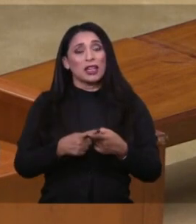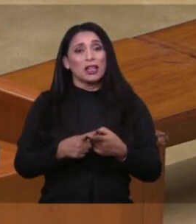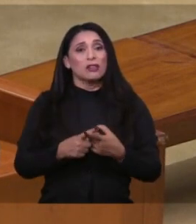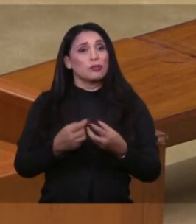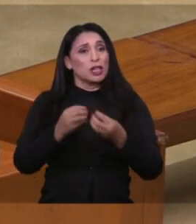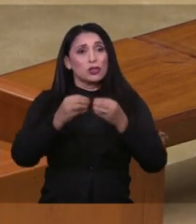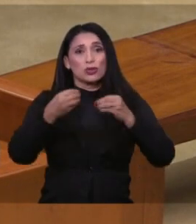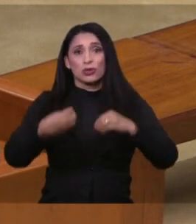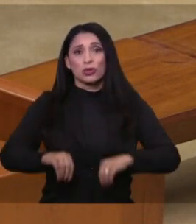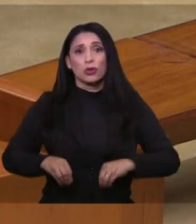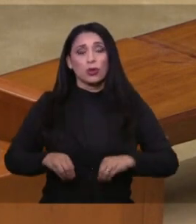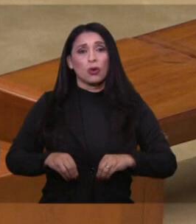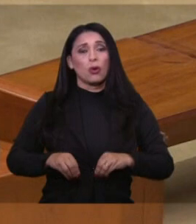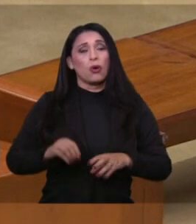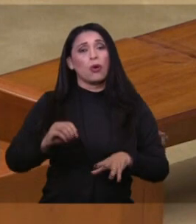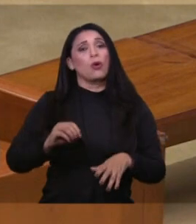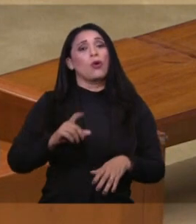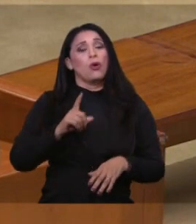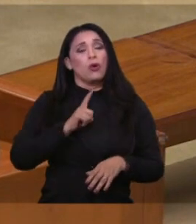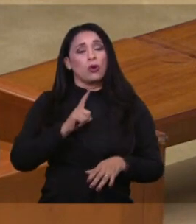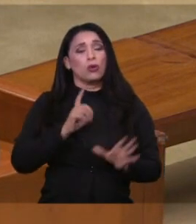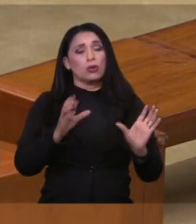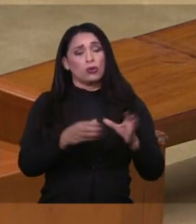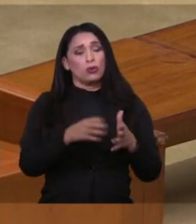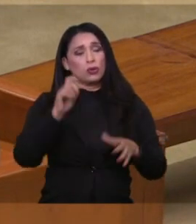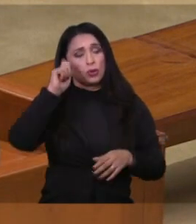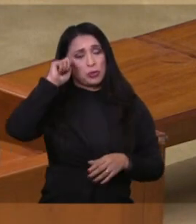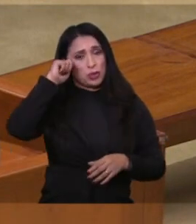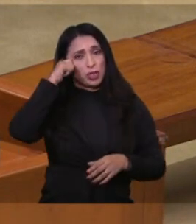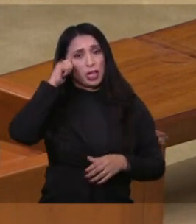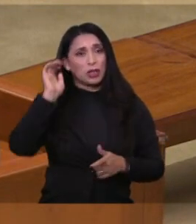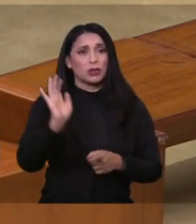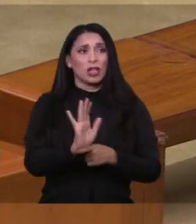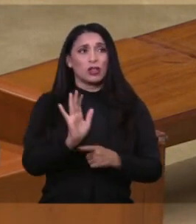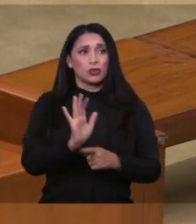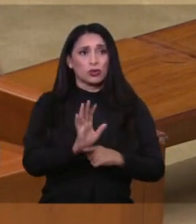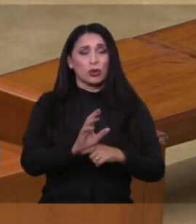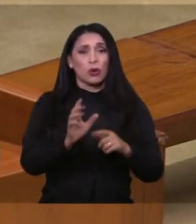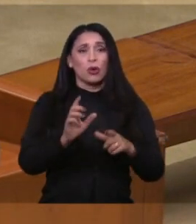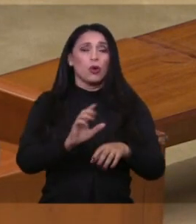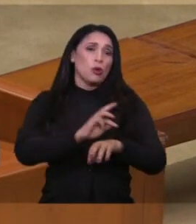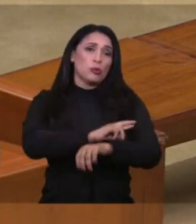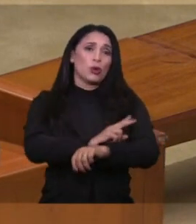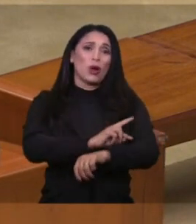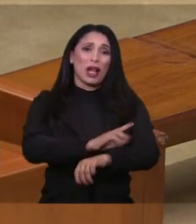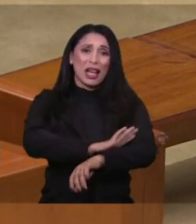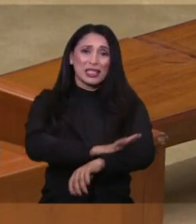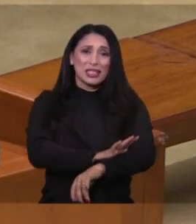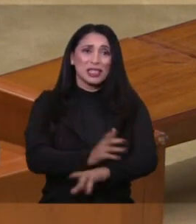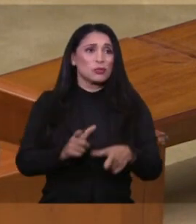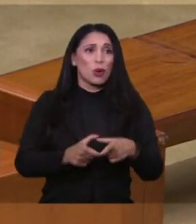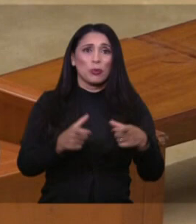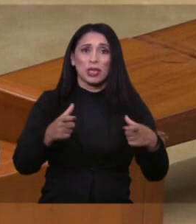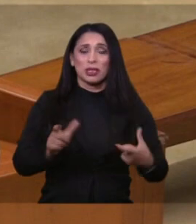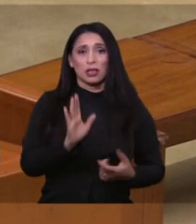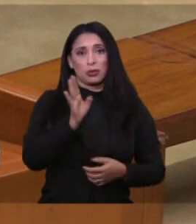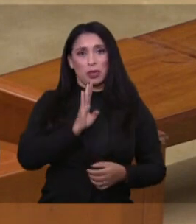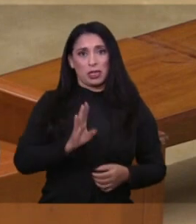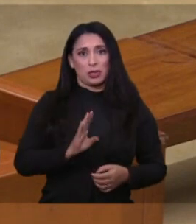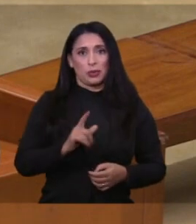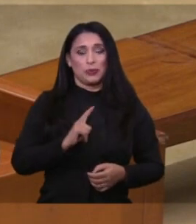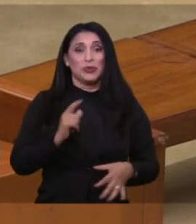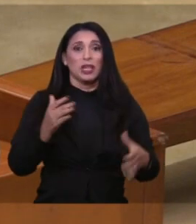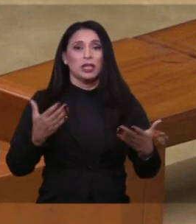sociedade brasileira. Então, eu vou inicialmente lembrar de um primeiro ato, de um ato de Estado que se